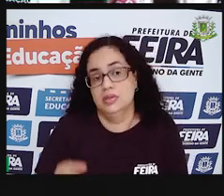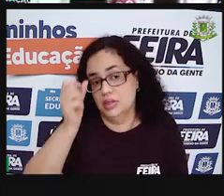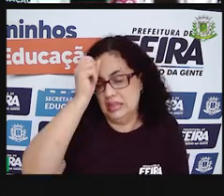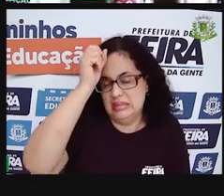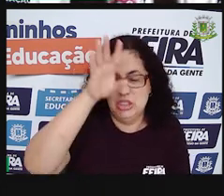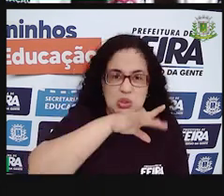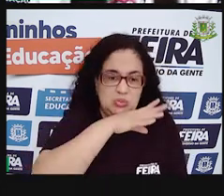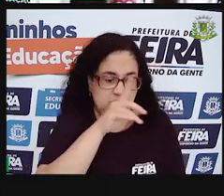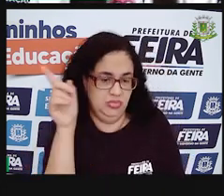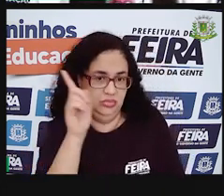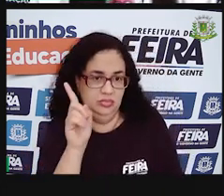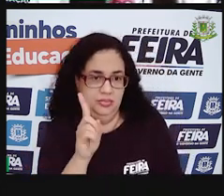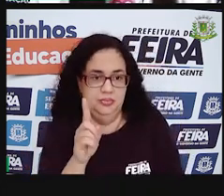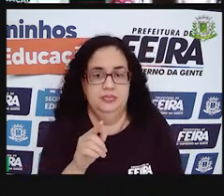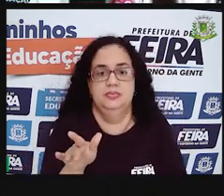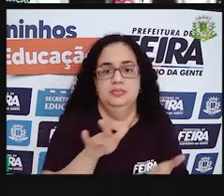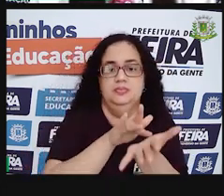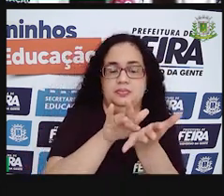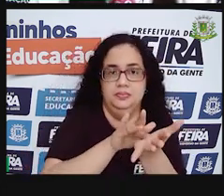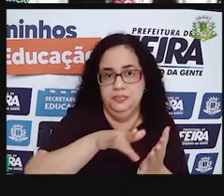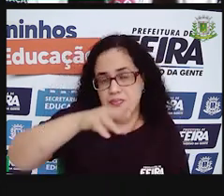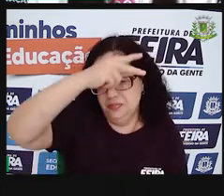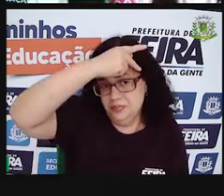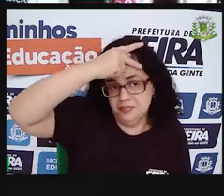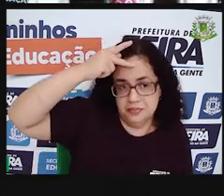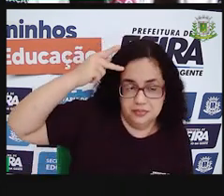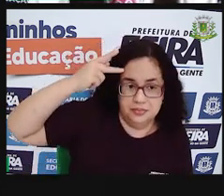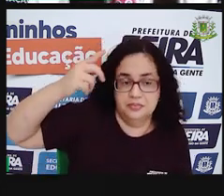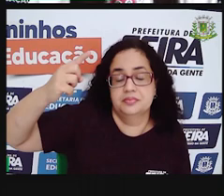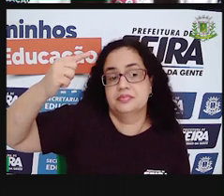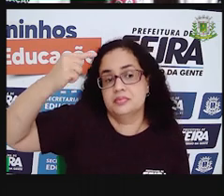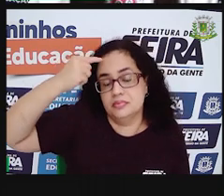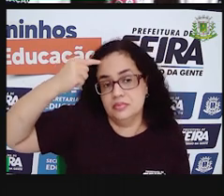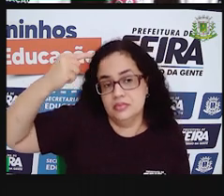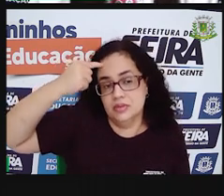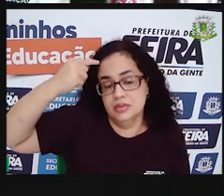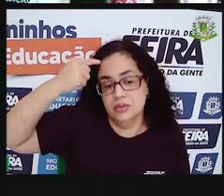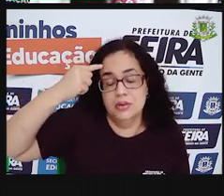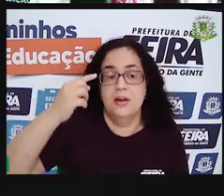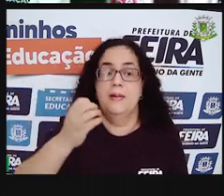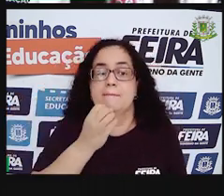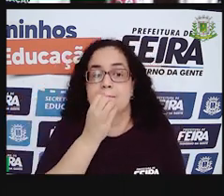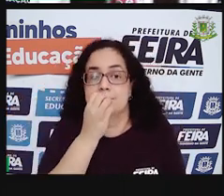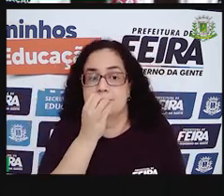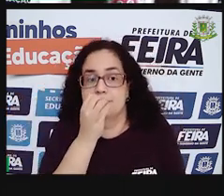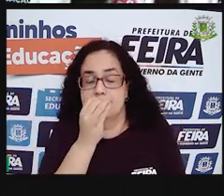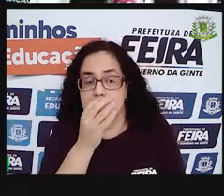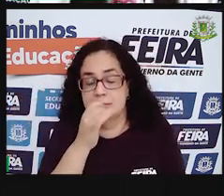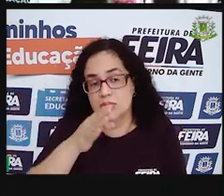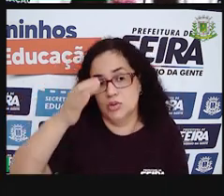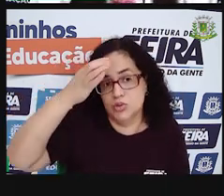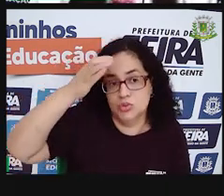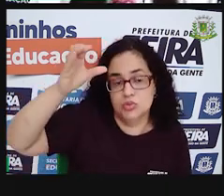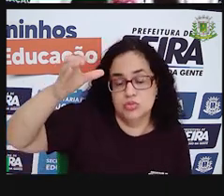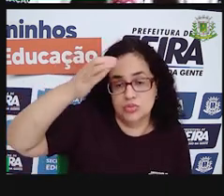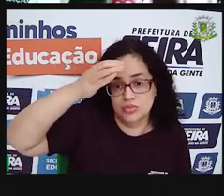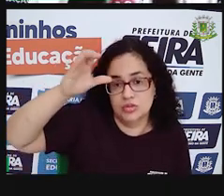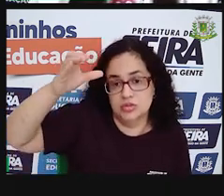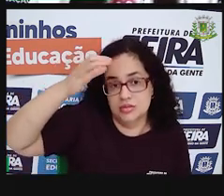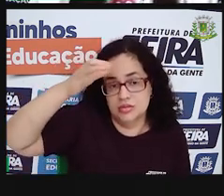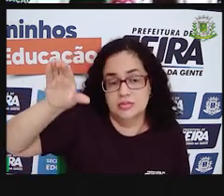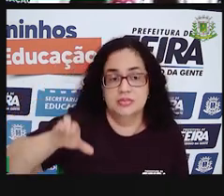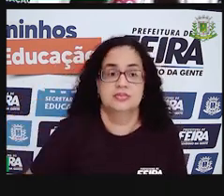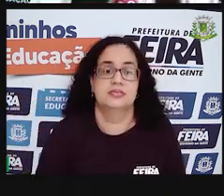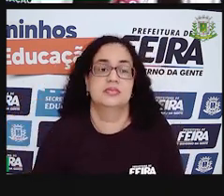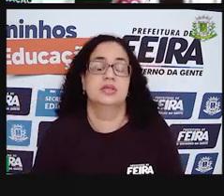ideia negativa que se tem dessas pessoas, pensando na parte positiva, na parte de contribuição cultural,